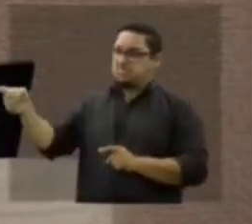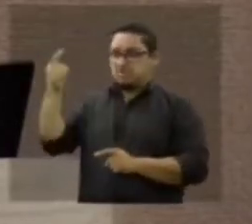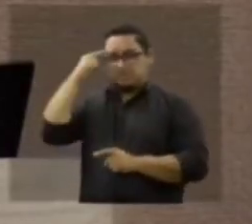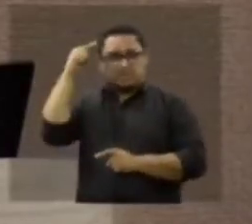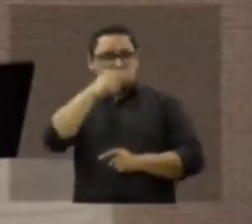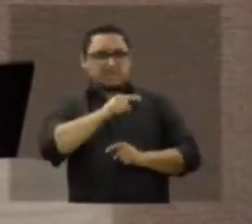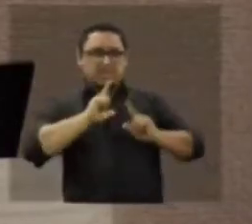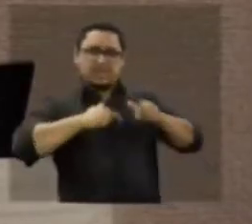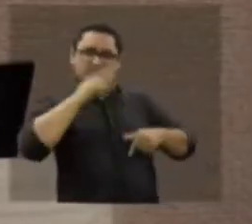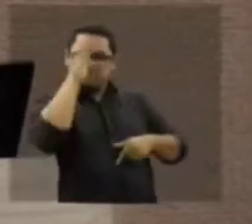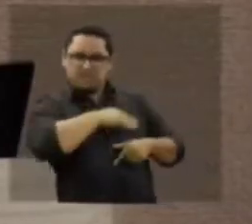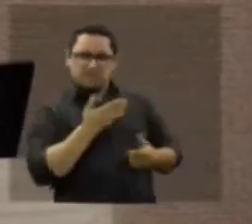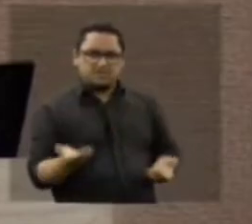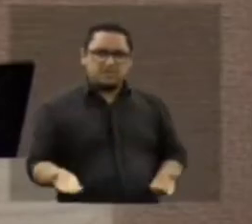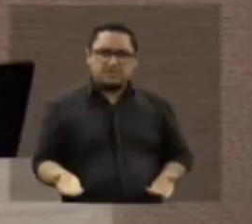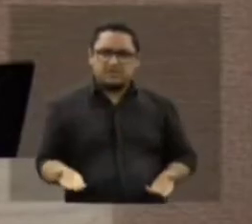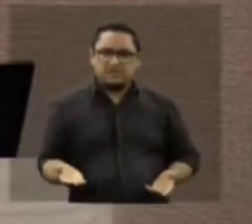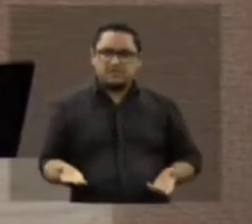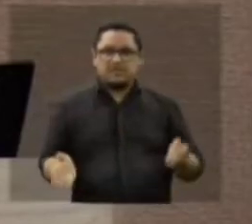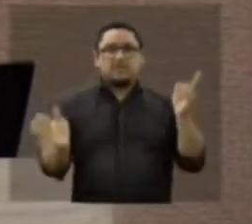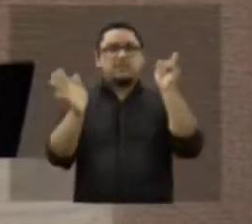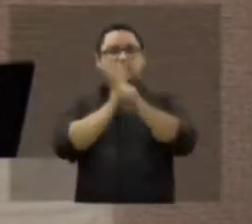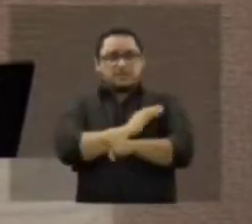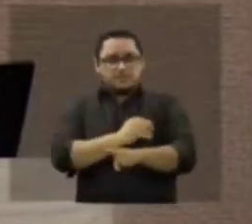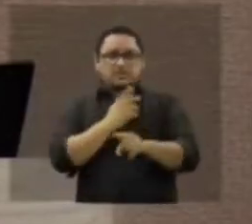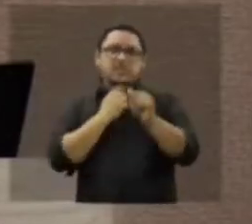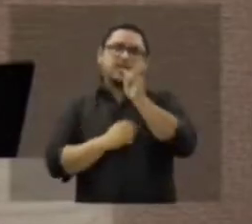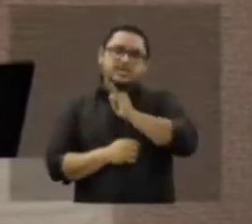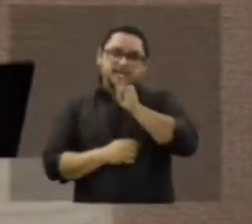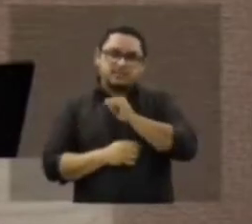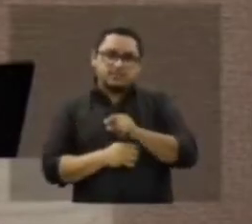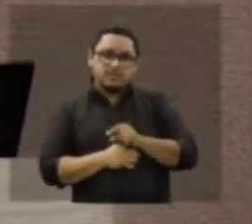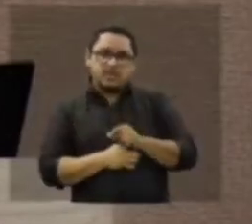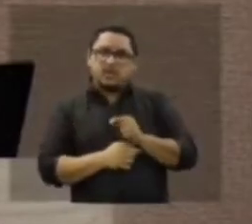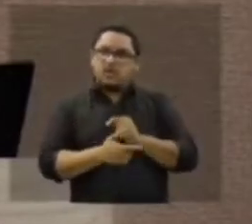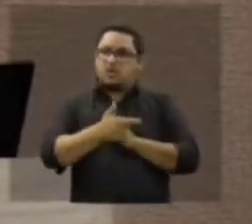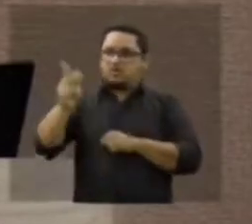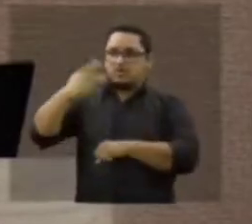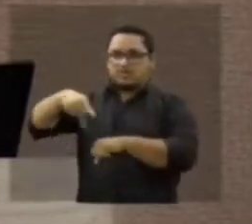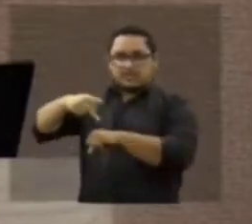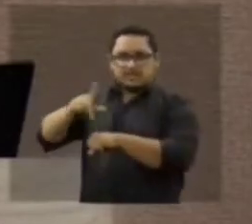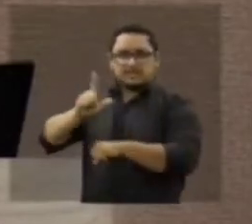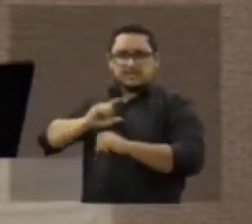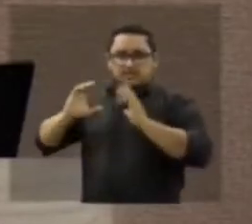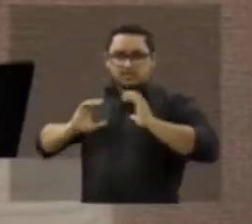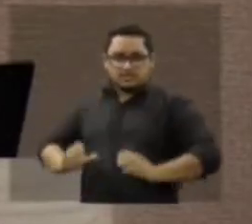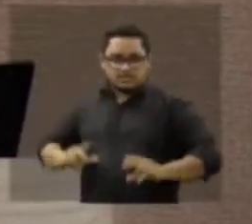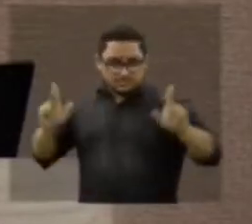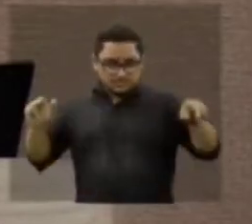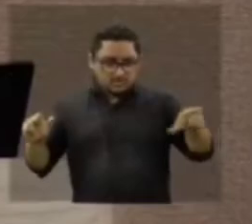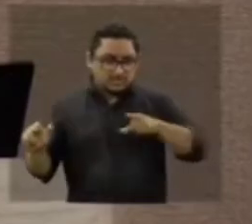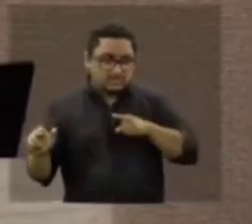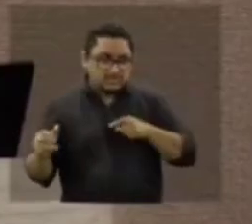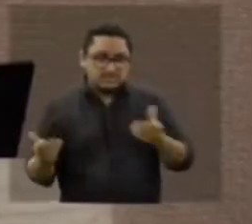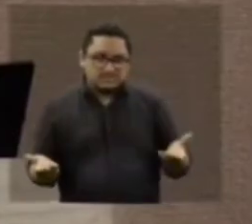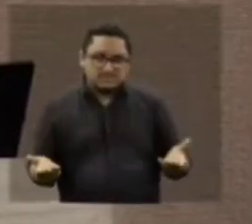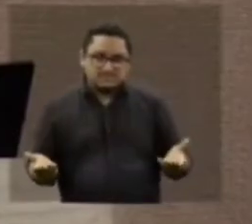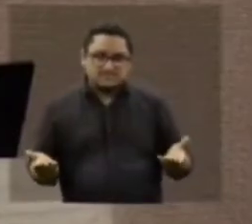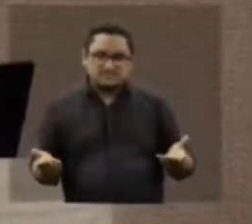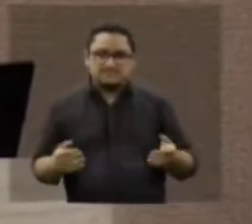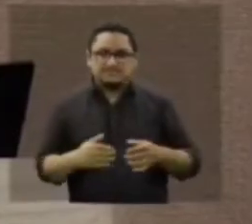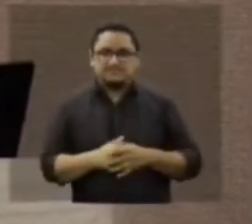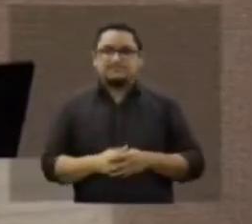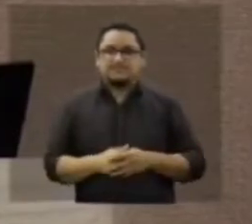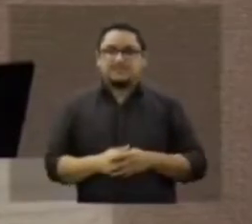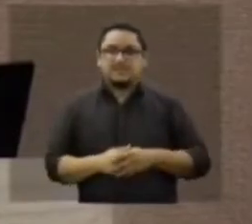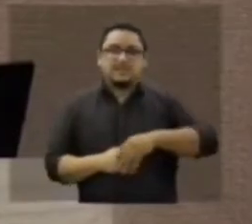Em que outros conflitos bélicos se observa esse tipo de Conduta e de preocupação com a vida o Brasil desempenhou